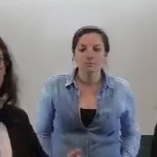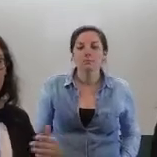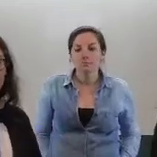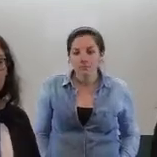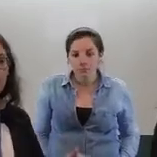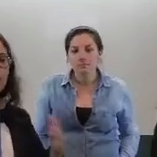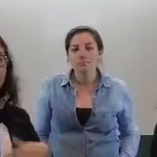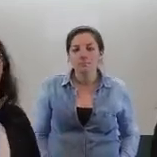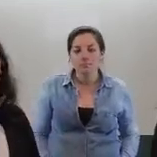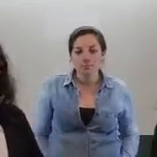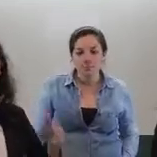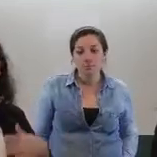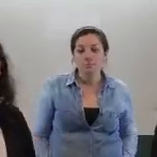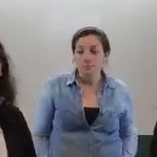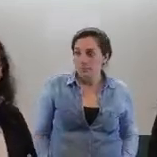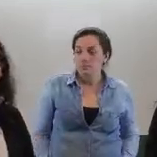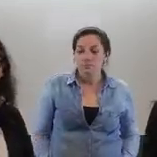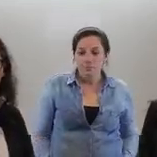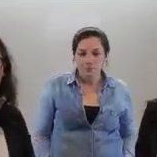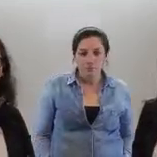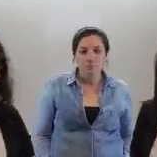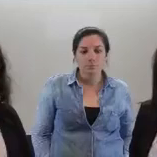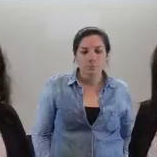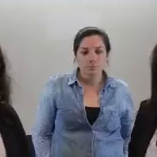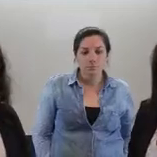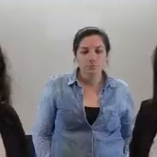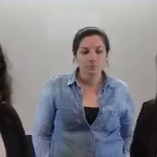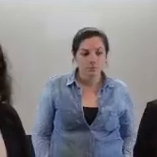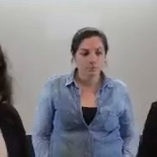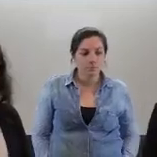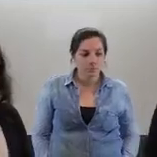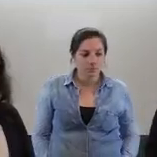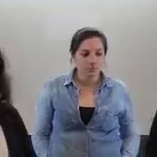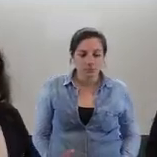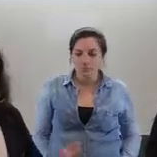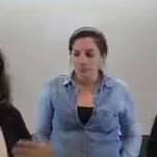aquela norma, o que é cada coisa, o que é obrigatório ter na capa, que muita gente tem dúvida.